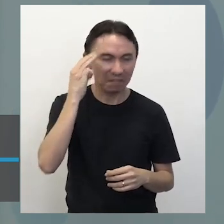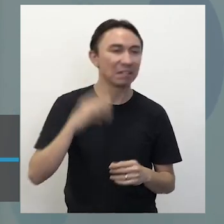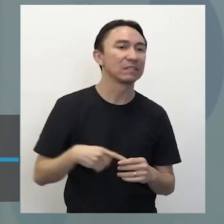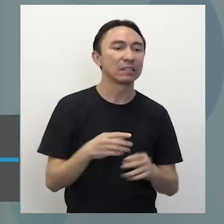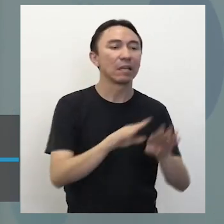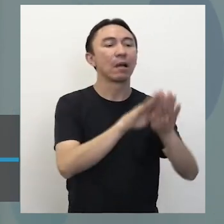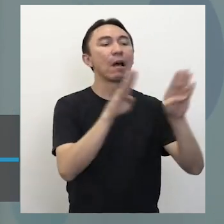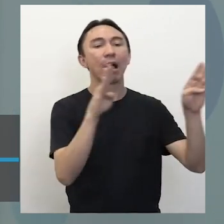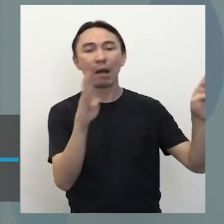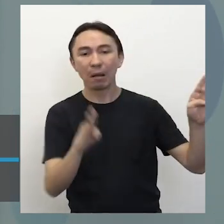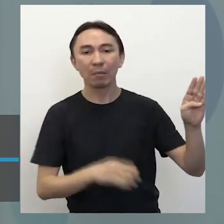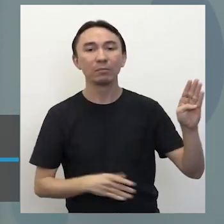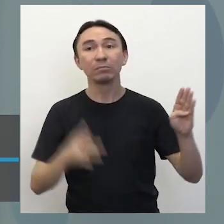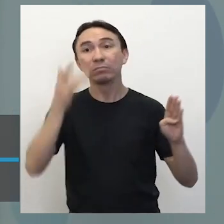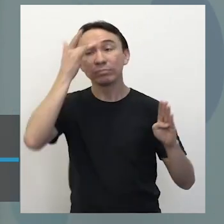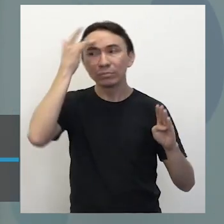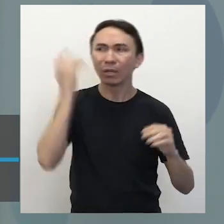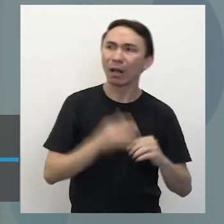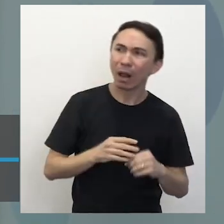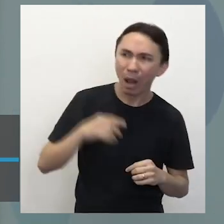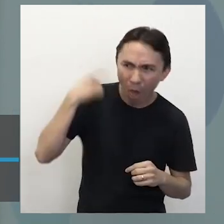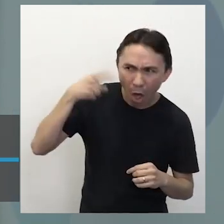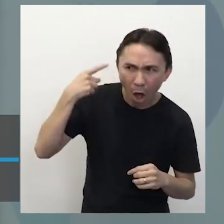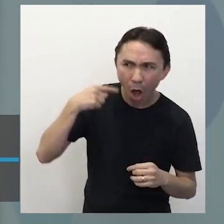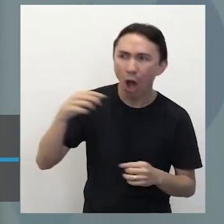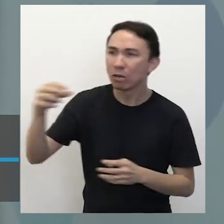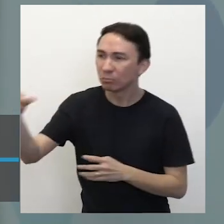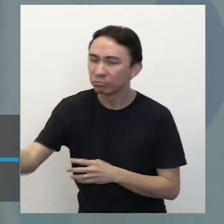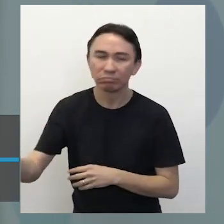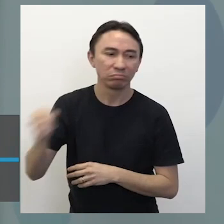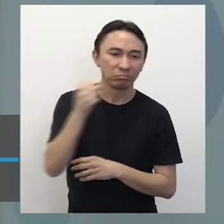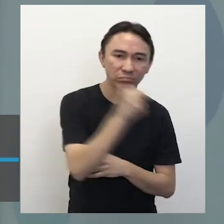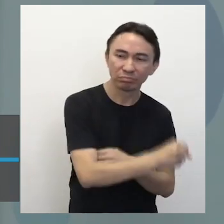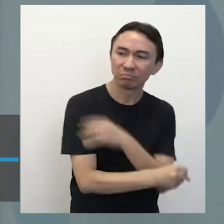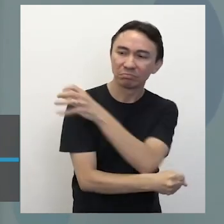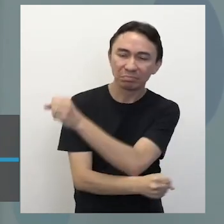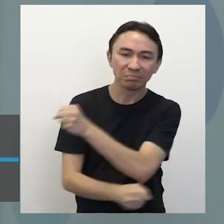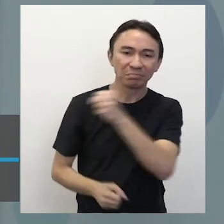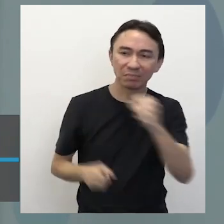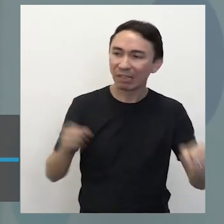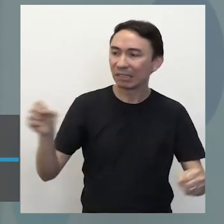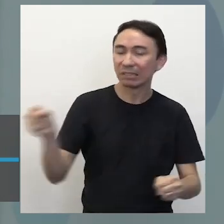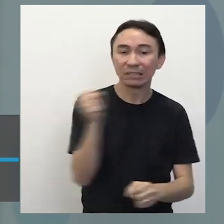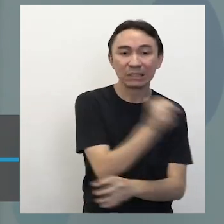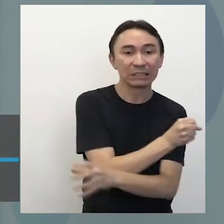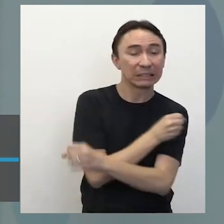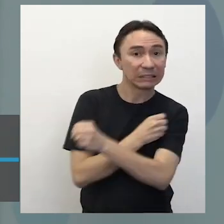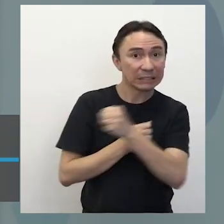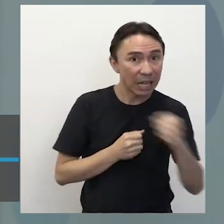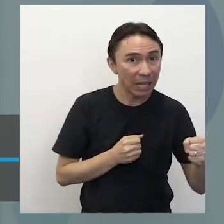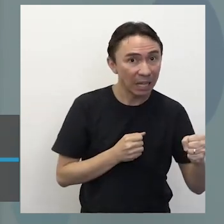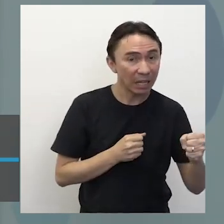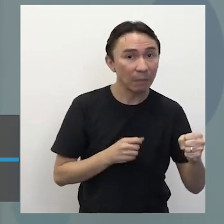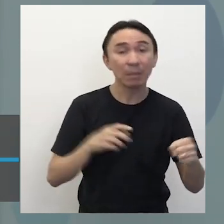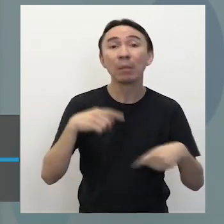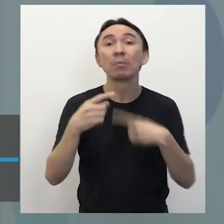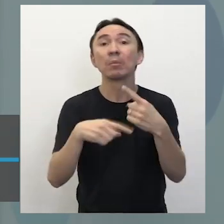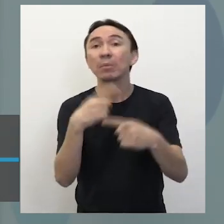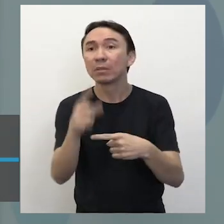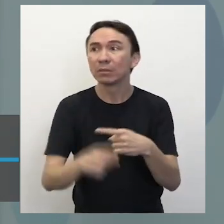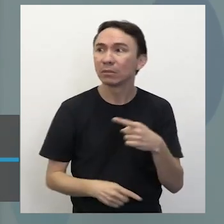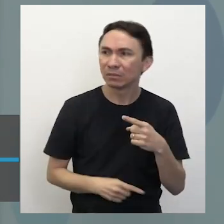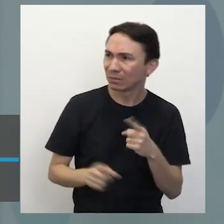a colocar todos aqueles da cidade que ele acha que são loucos no sanatório. Ele começa a colocar todos que acha que são loucos. Até que ele descobre que não ficou ninguém